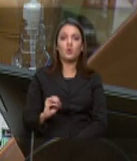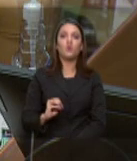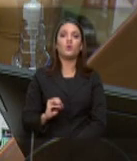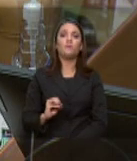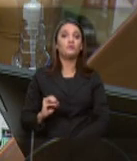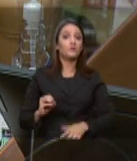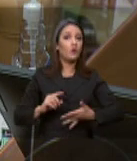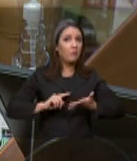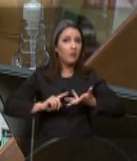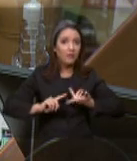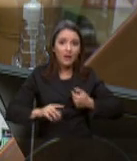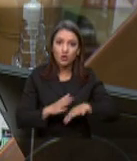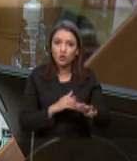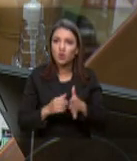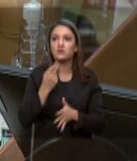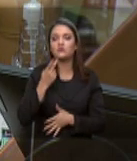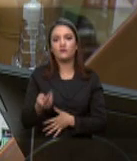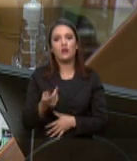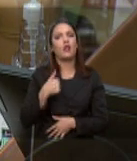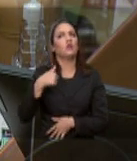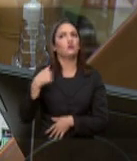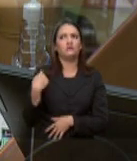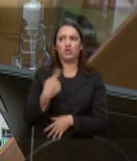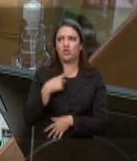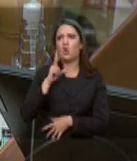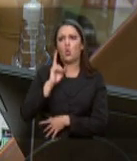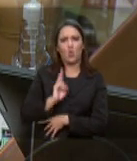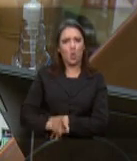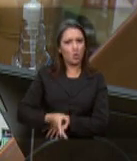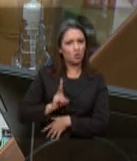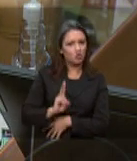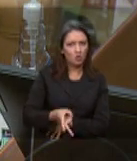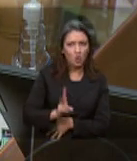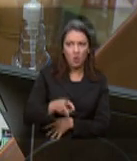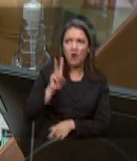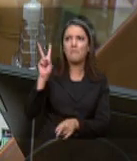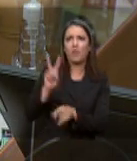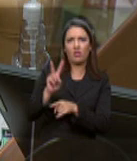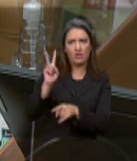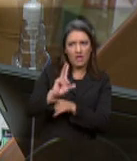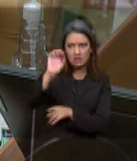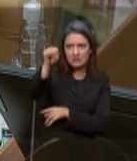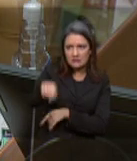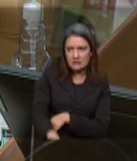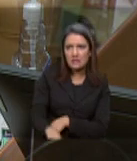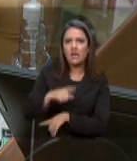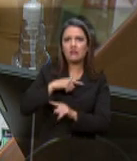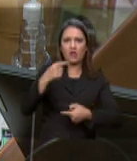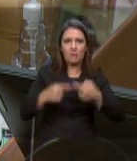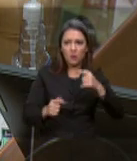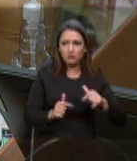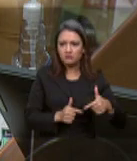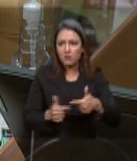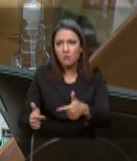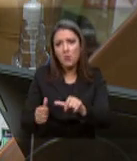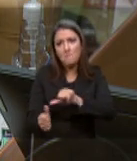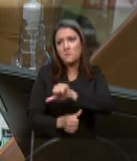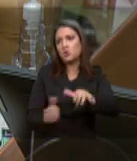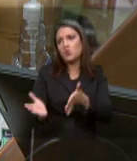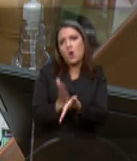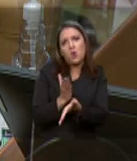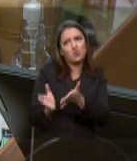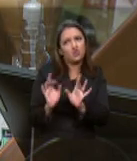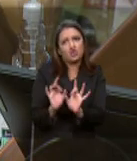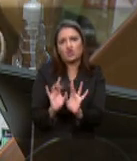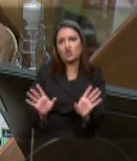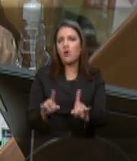todos eles dizendo que continua a haver a proteção, que as políticas públicas foram apenas alteradas